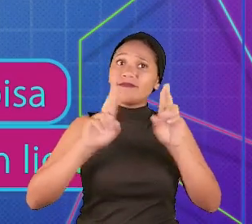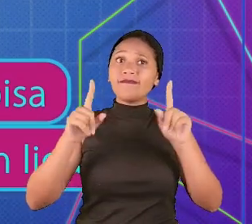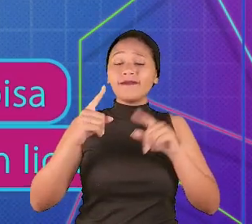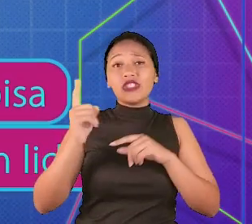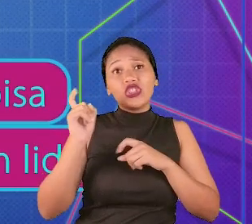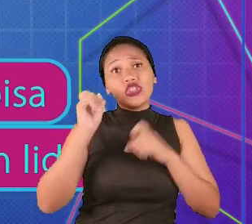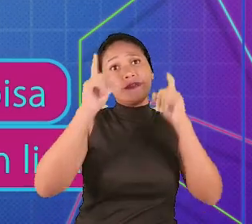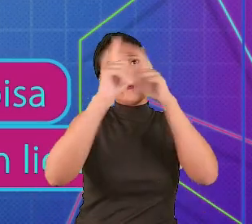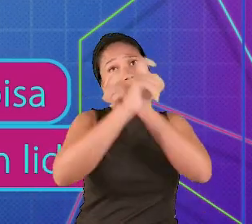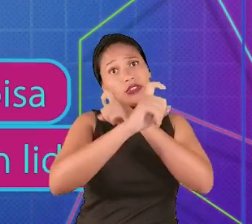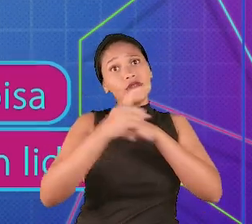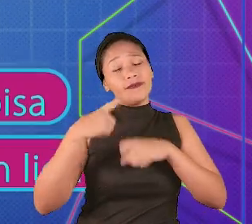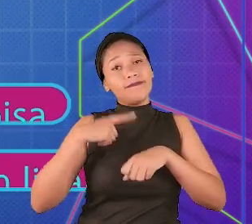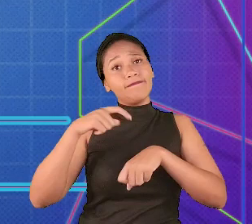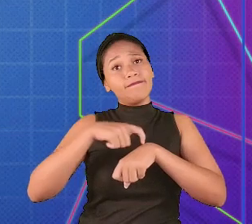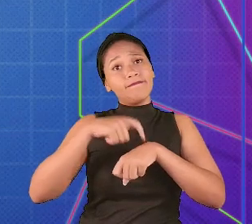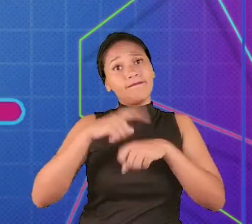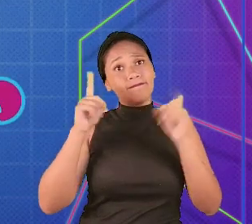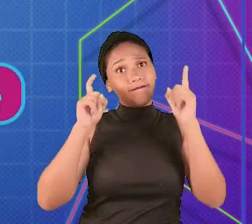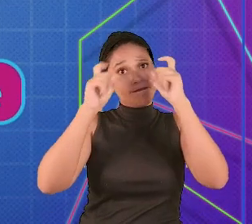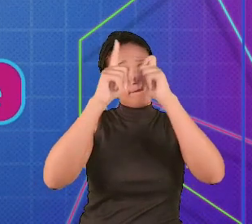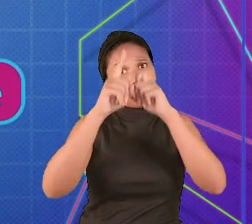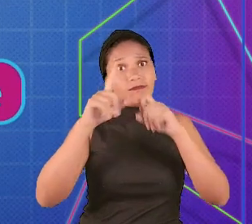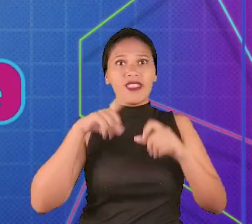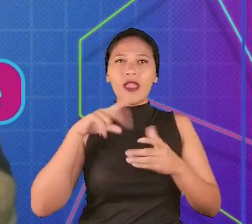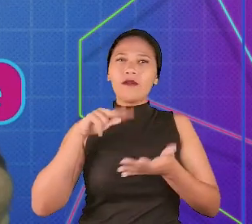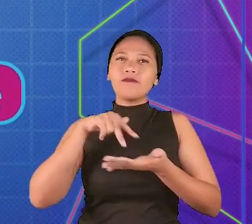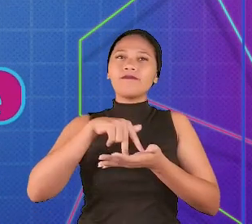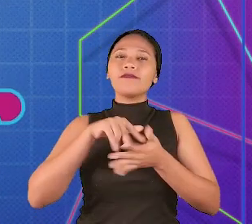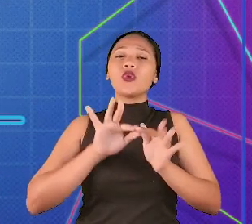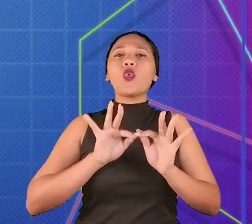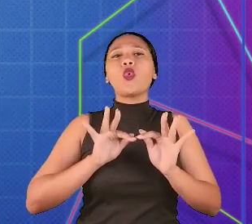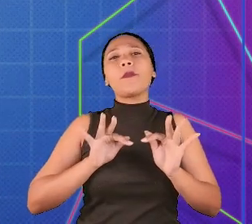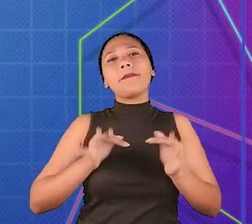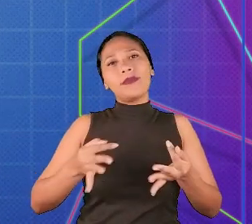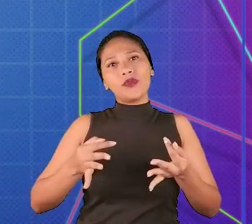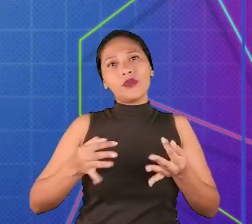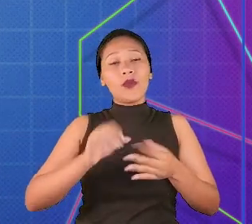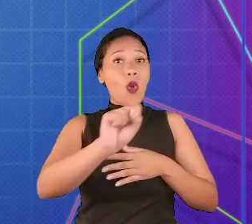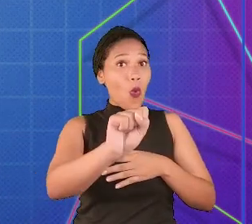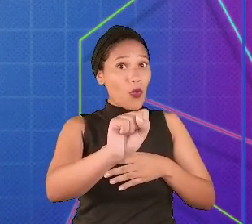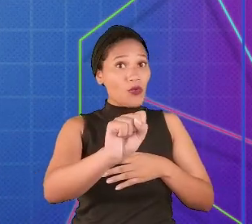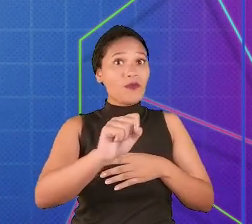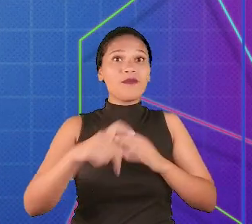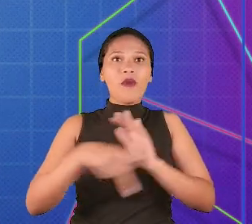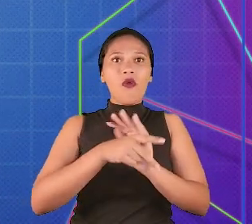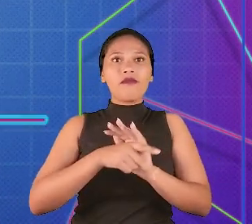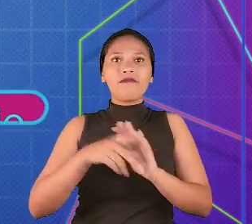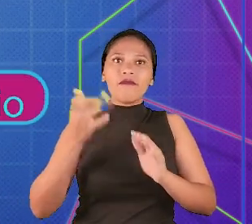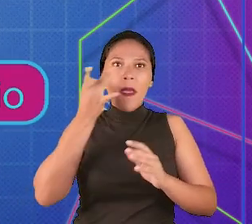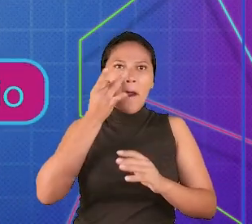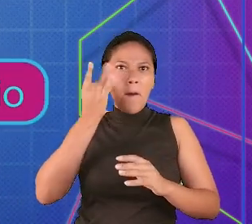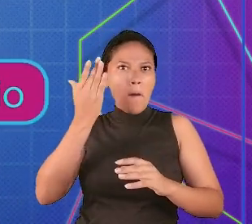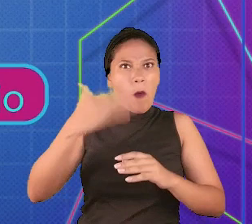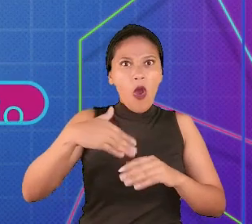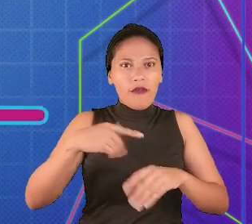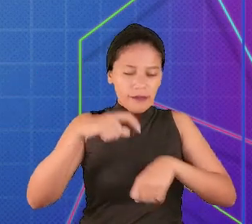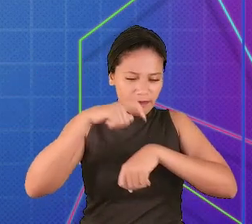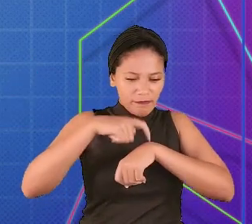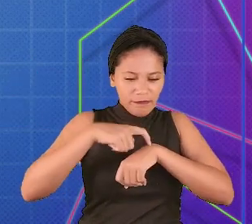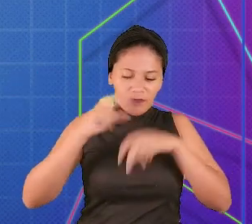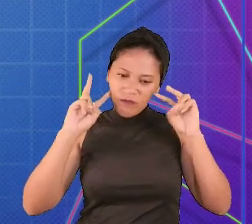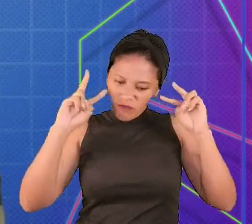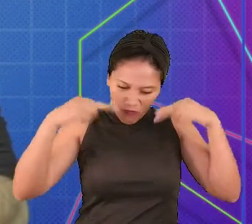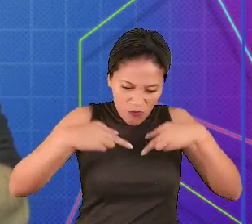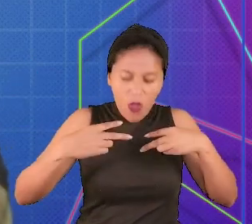muita dificuldade em lidar. É aqui que o nosso herói se torna mais humilde. Passo 8. Provação. O momento no